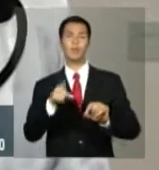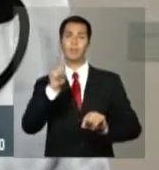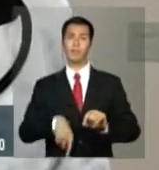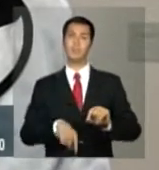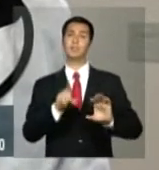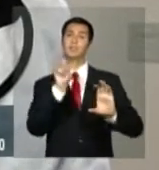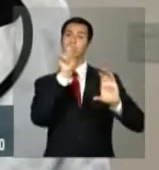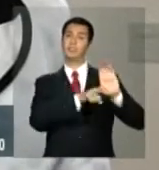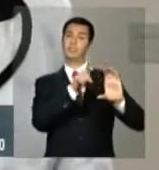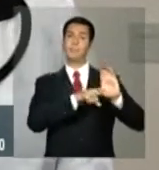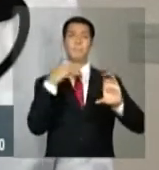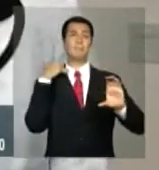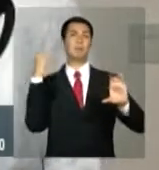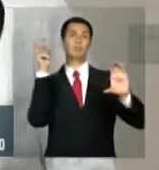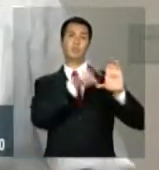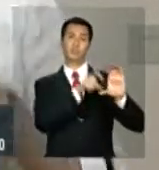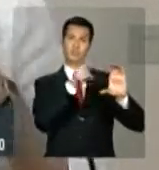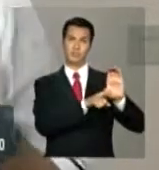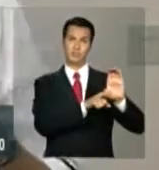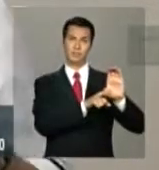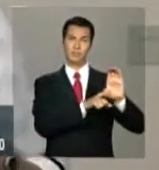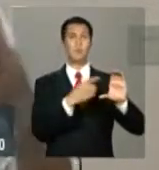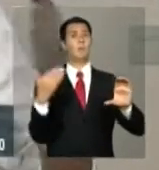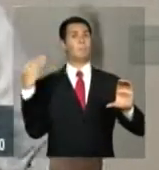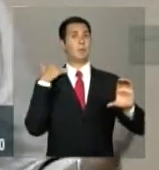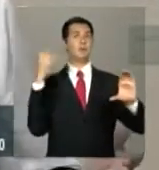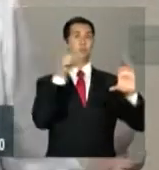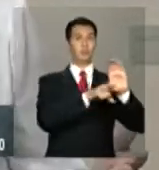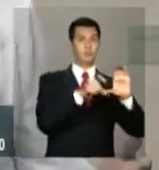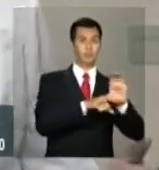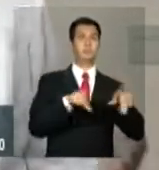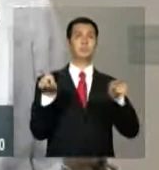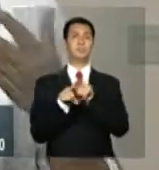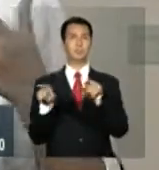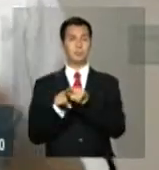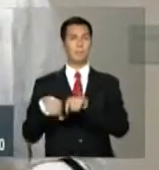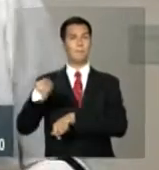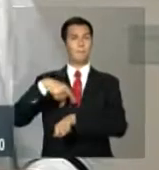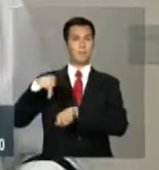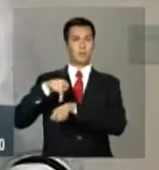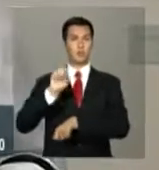dívidas bancárias. A relação entre dívidas bancárias e dívidas soberanas